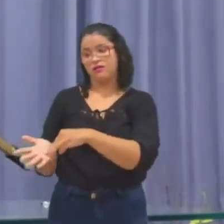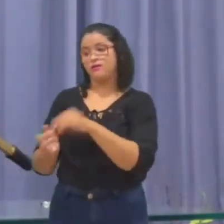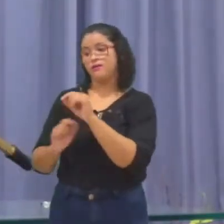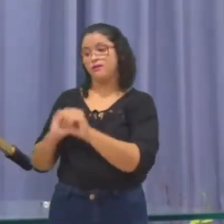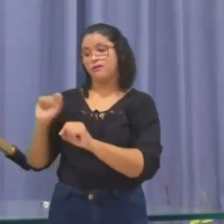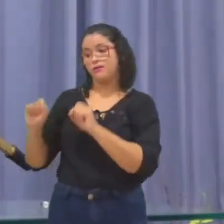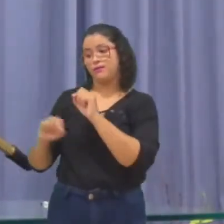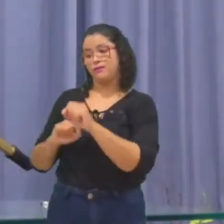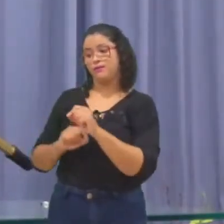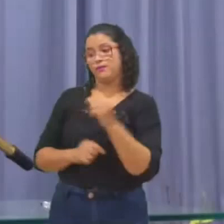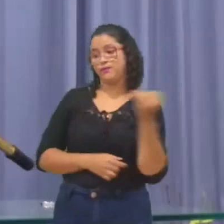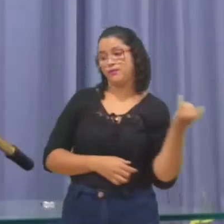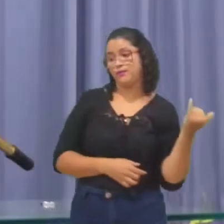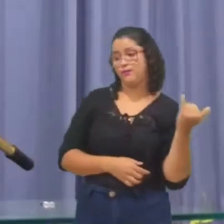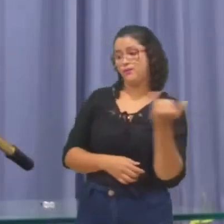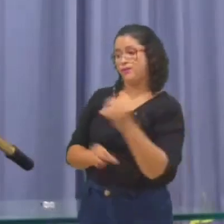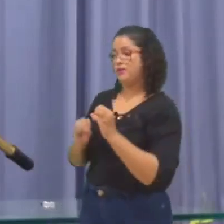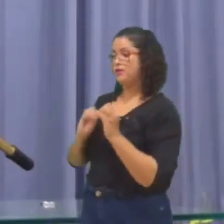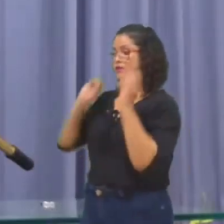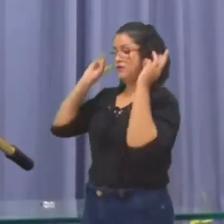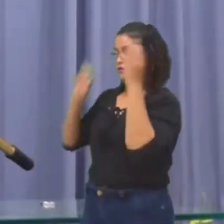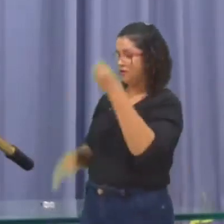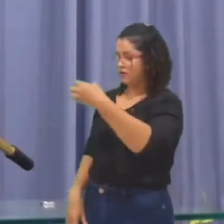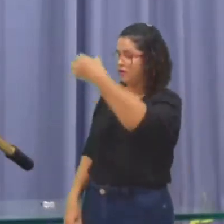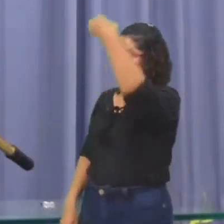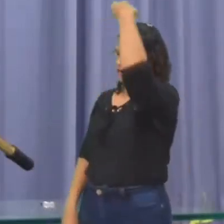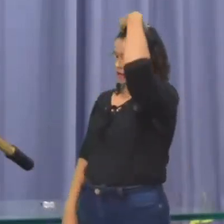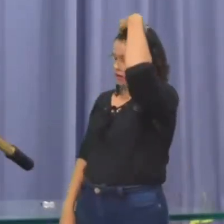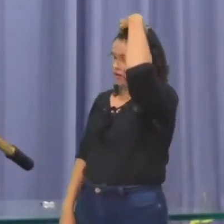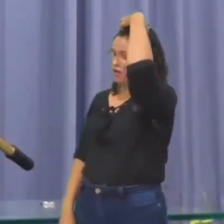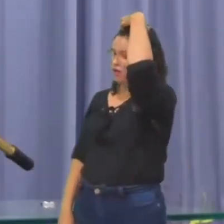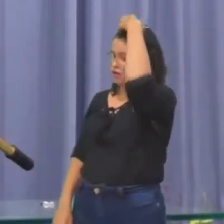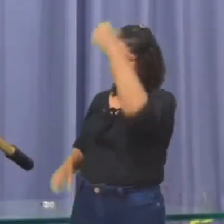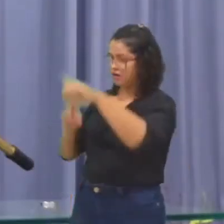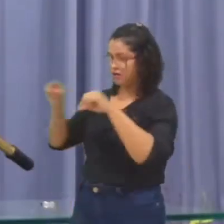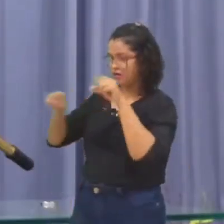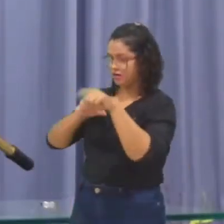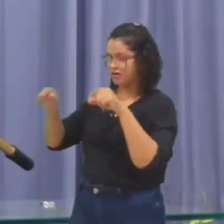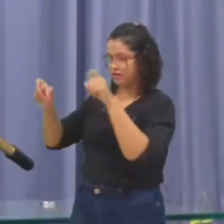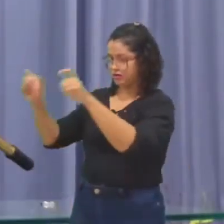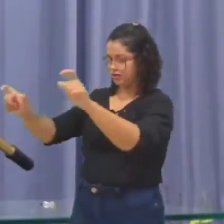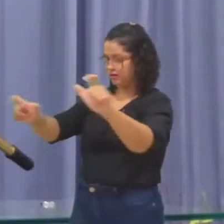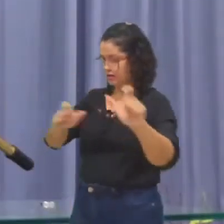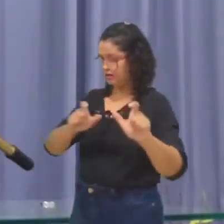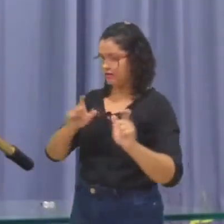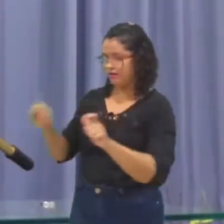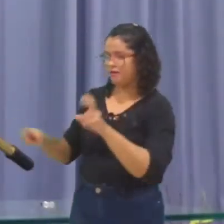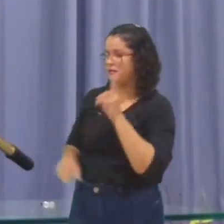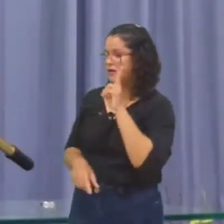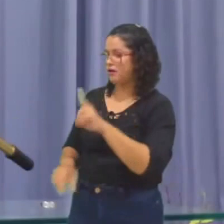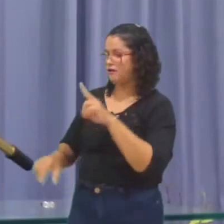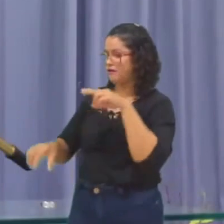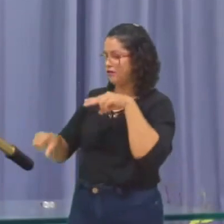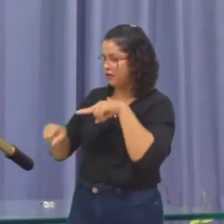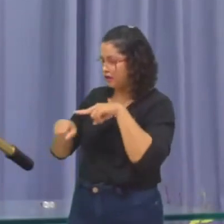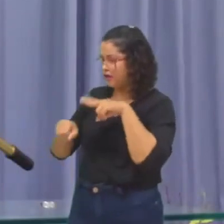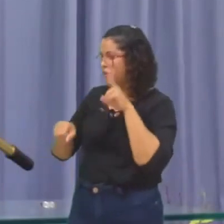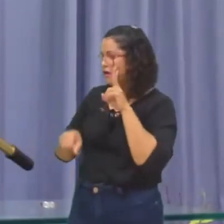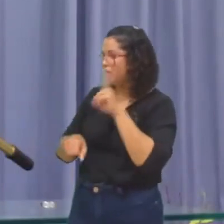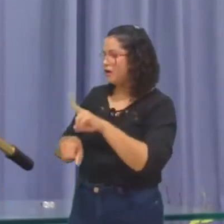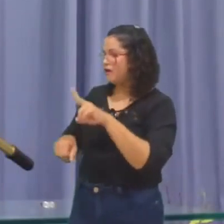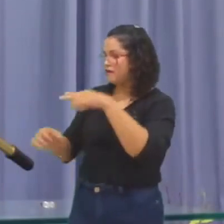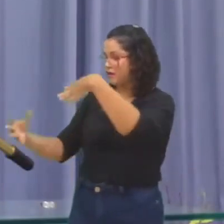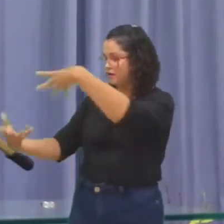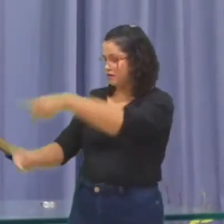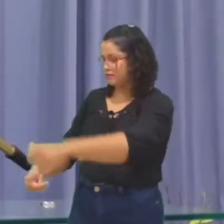Então Moisés diz aos príncipes escolhidos, um de cada tribo, para espiar a terra. A missão era